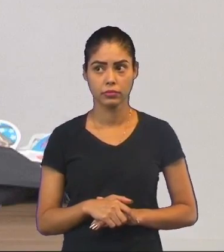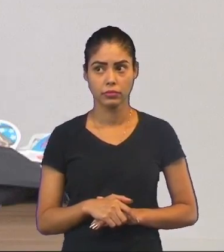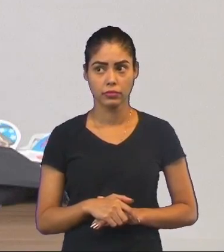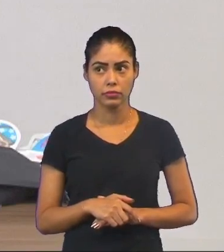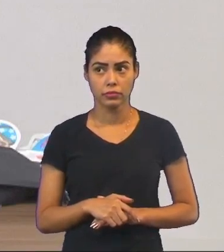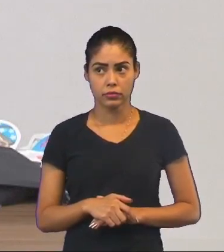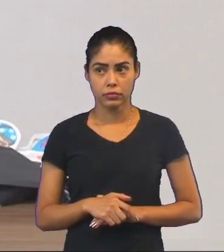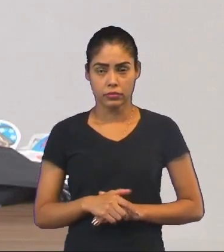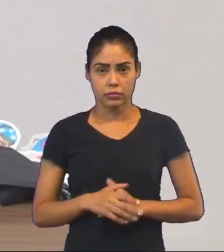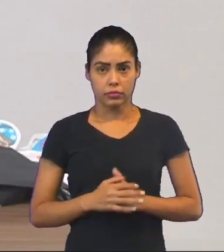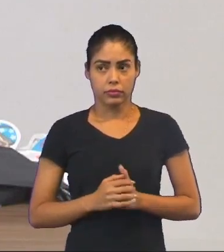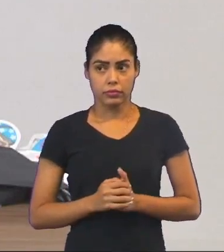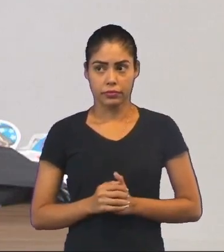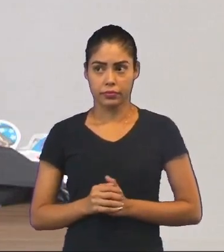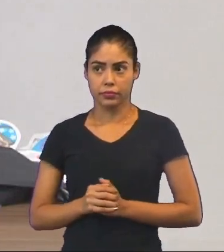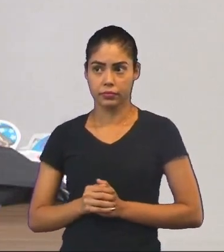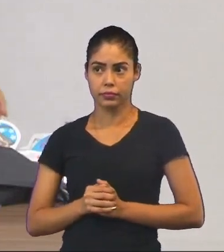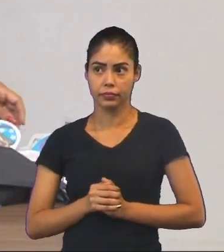certo?